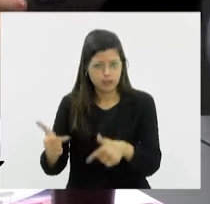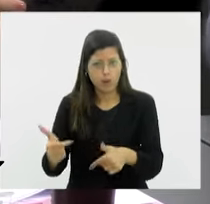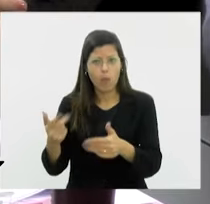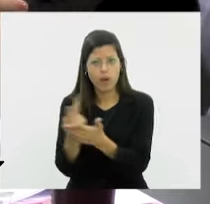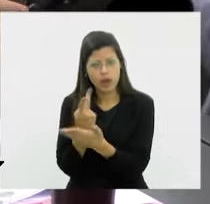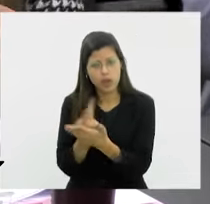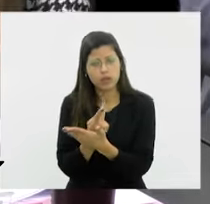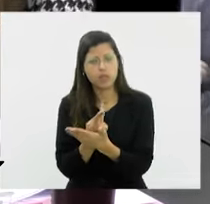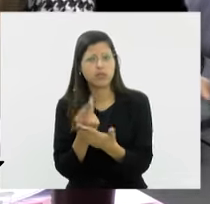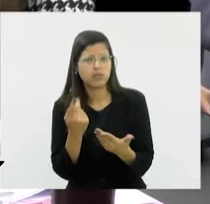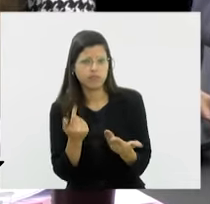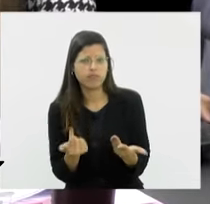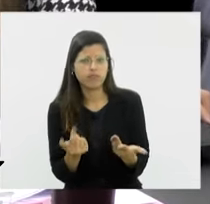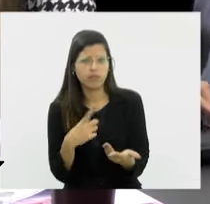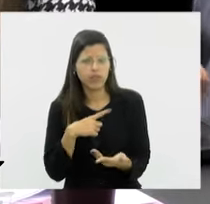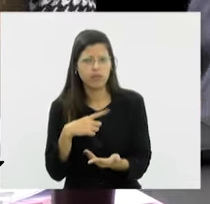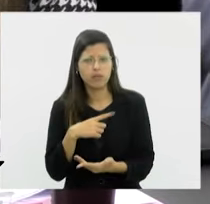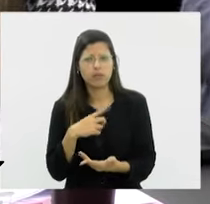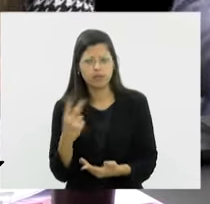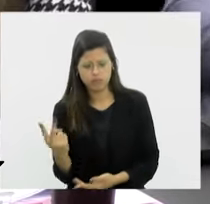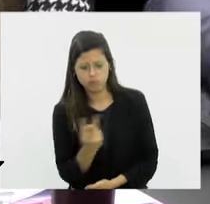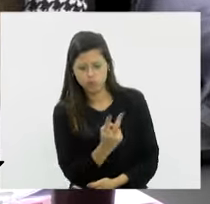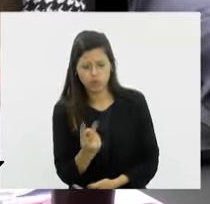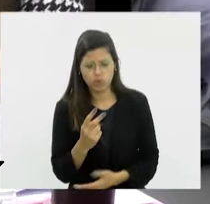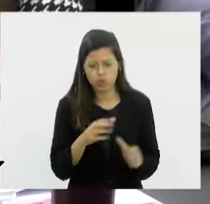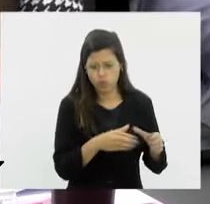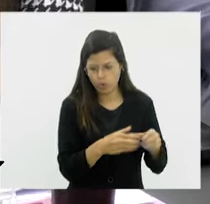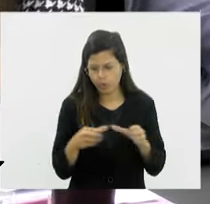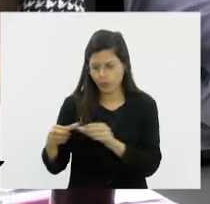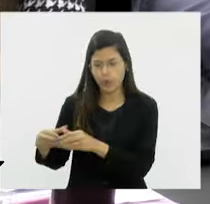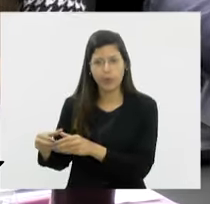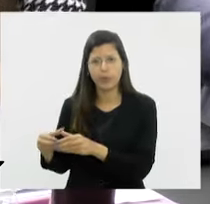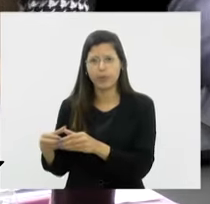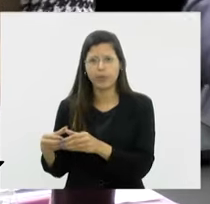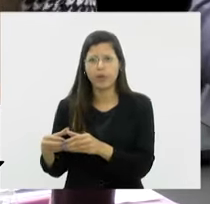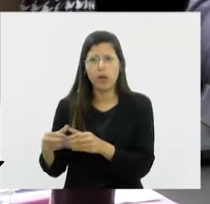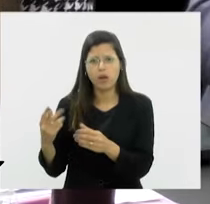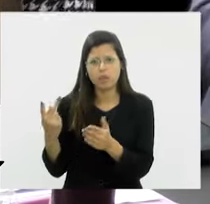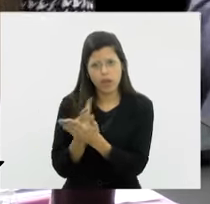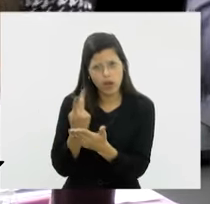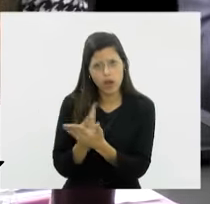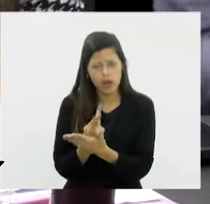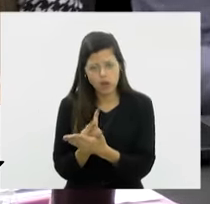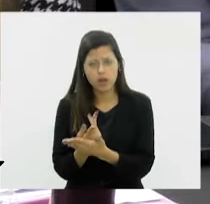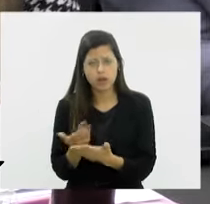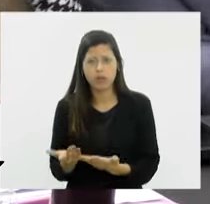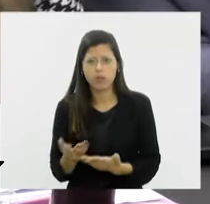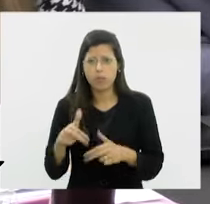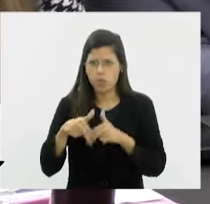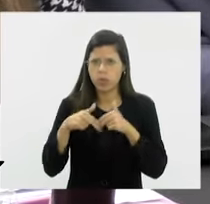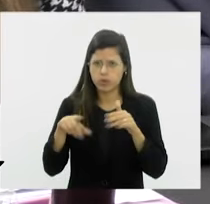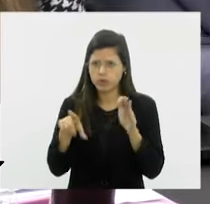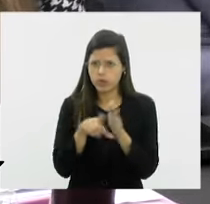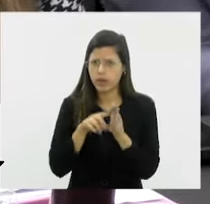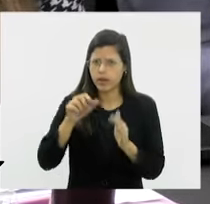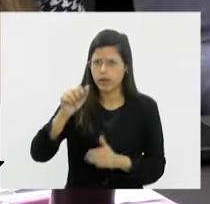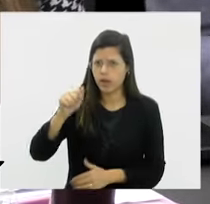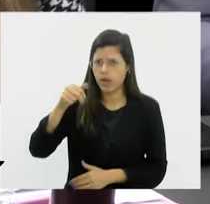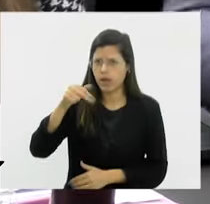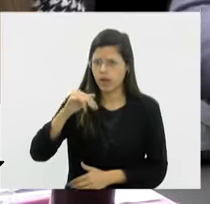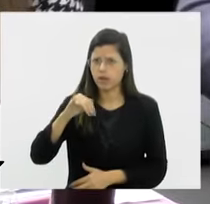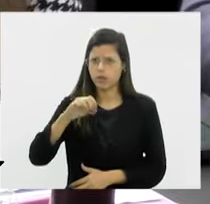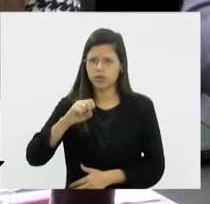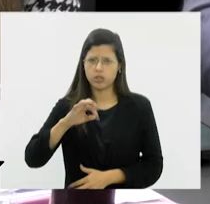isso aconteceu a anistia. Isso é um fato. Todos cometeram erros ali. Não é? E, se fosse o contrário,